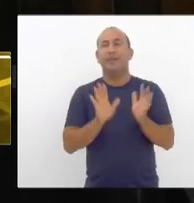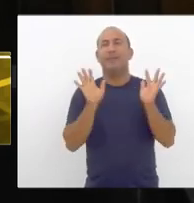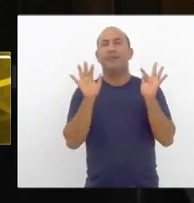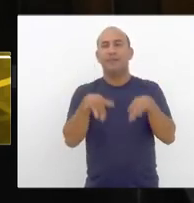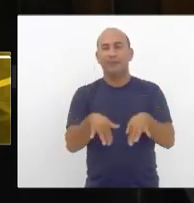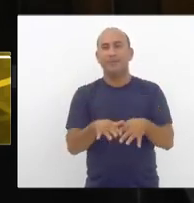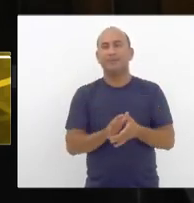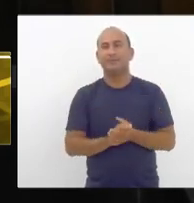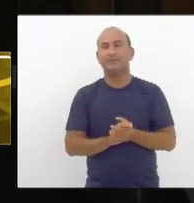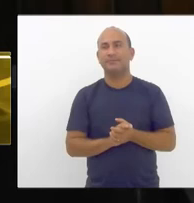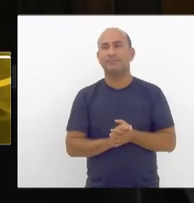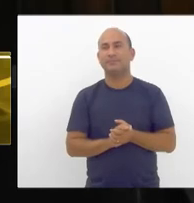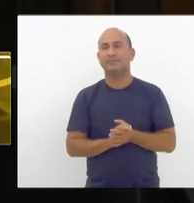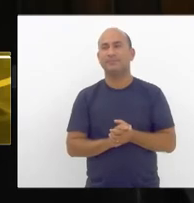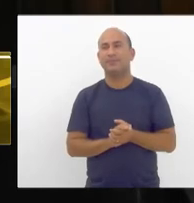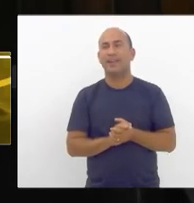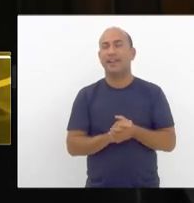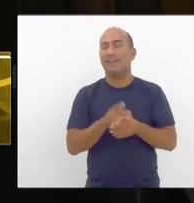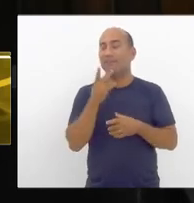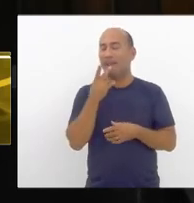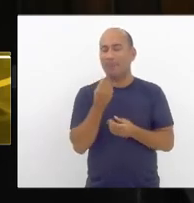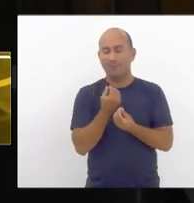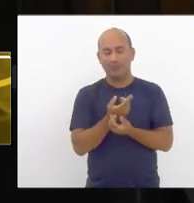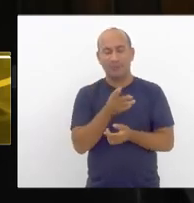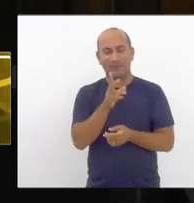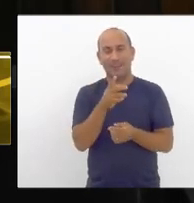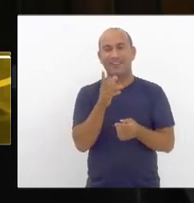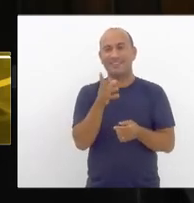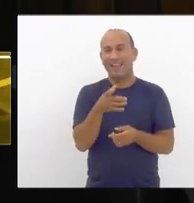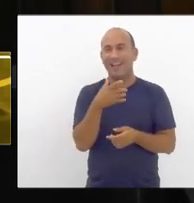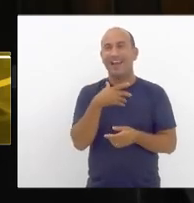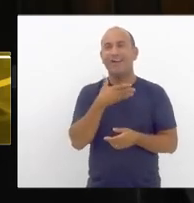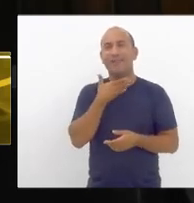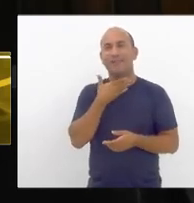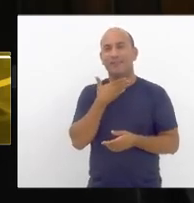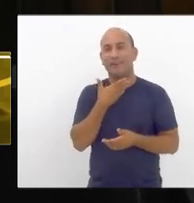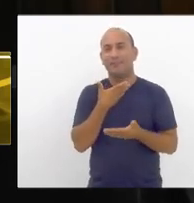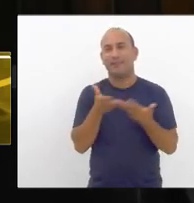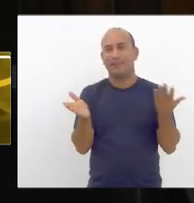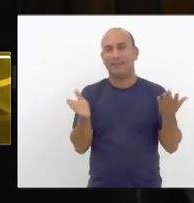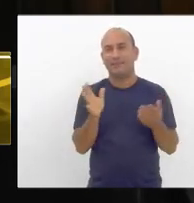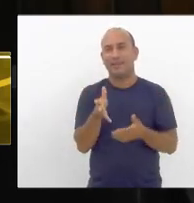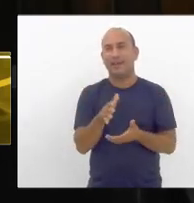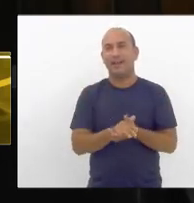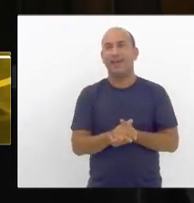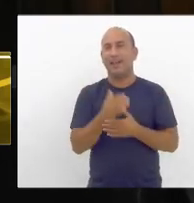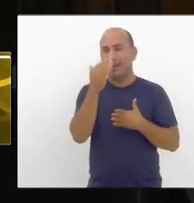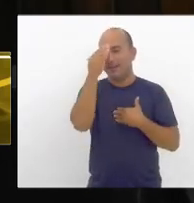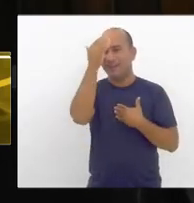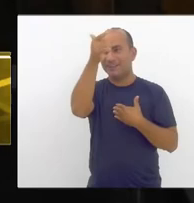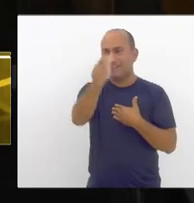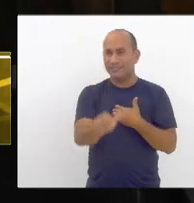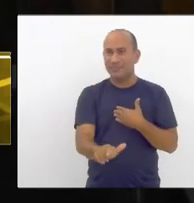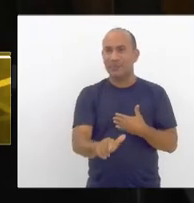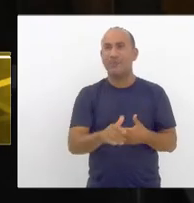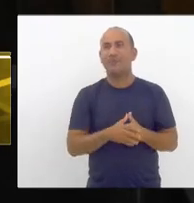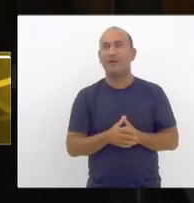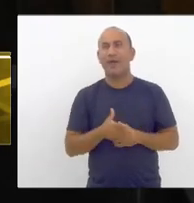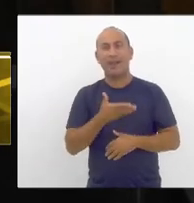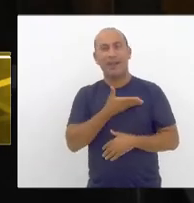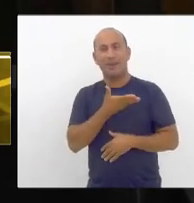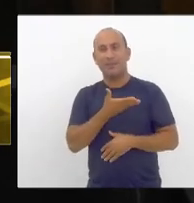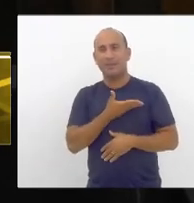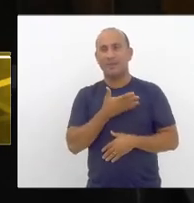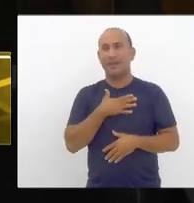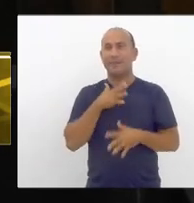fim para não me estender muito porque eu já tô ficando meio sem voz de novo agradecer mais uma vez aos meus amigos